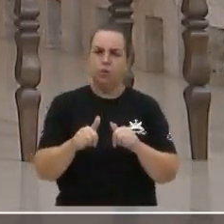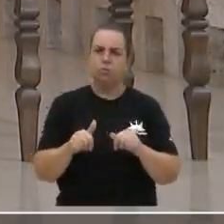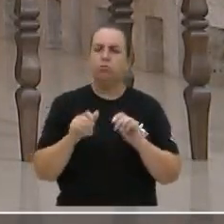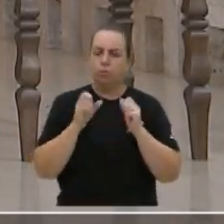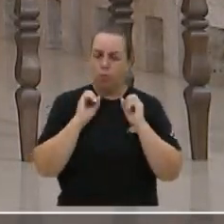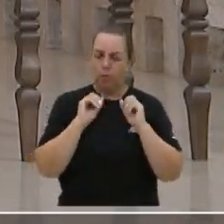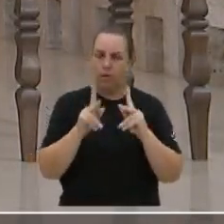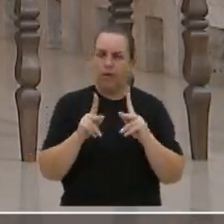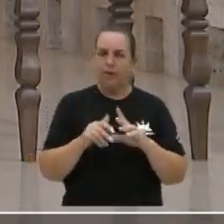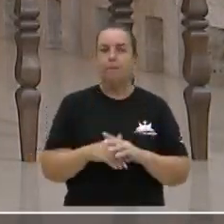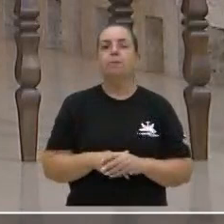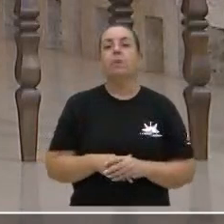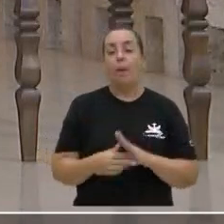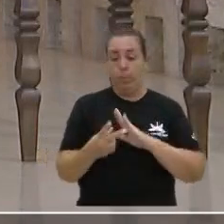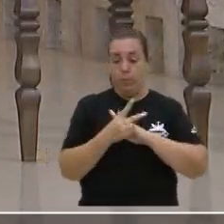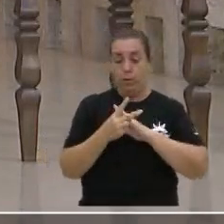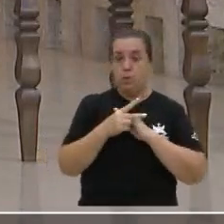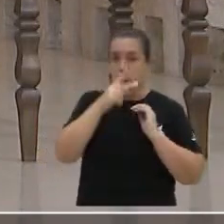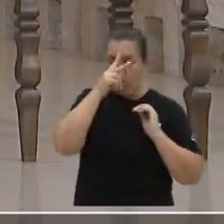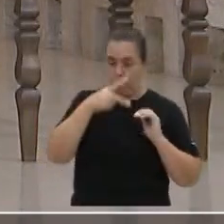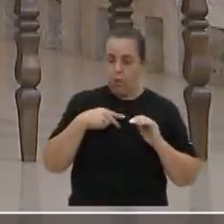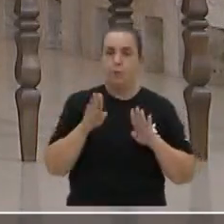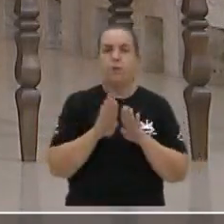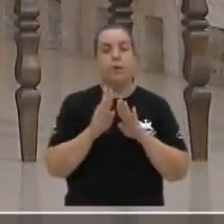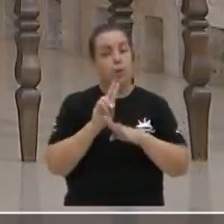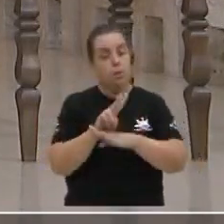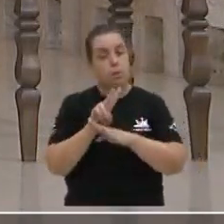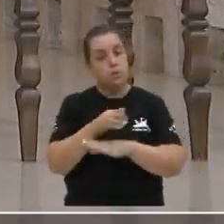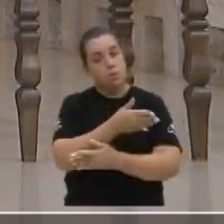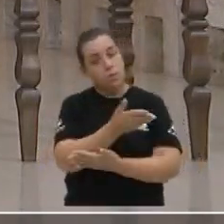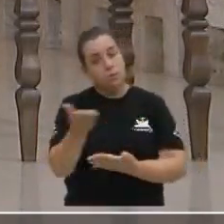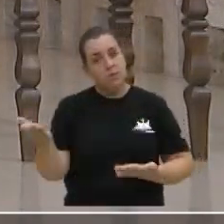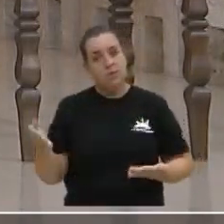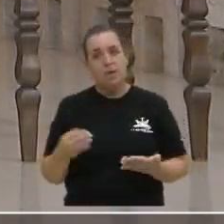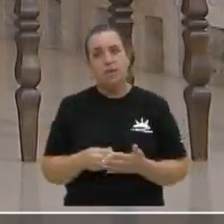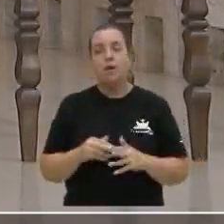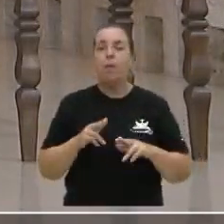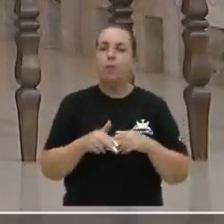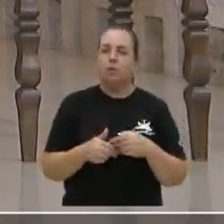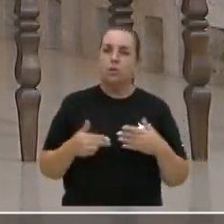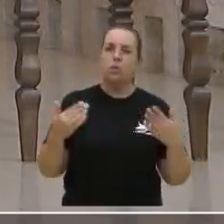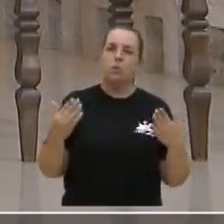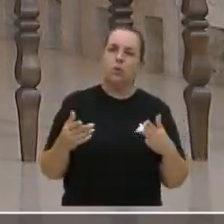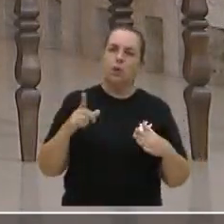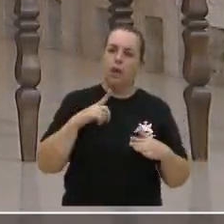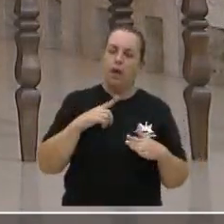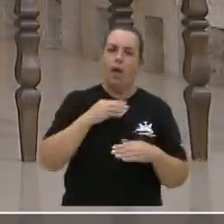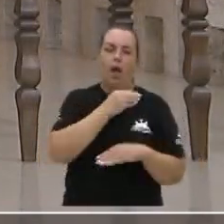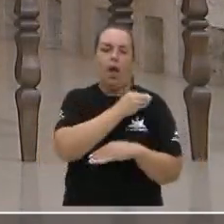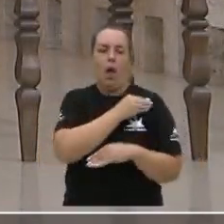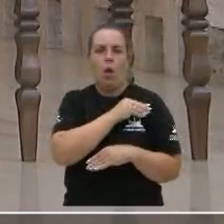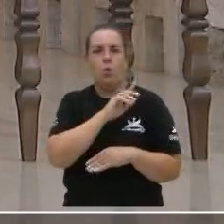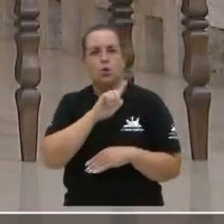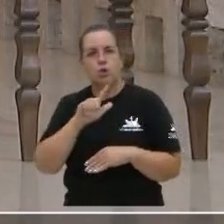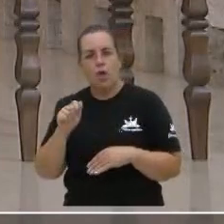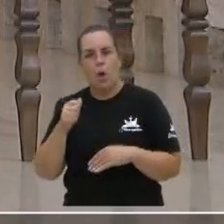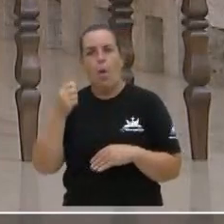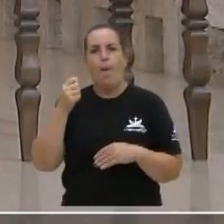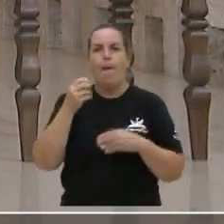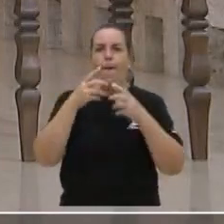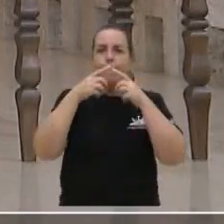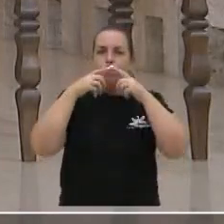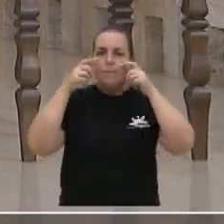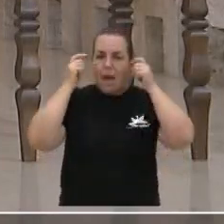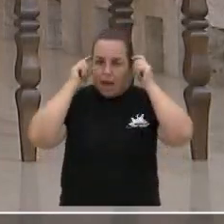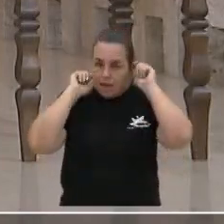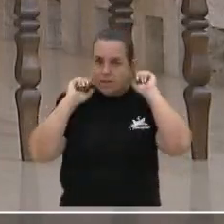protegendo a si mesmo e os protegendo. Por isso, barraca com álcool em gel, claro, máscara, venha